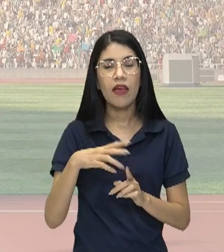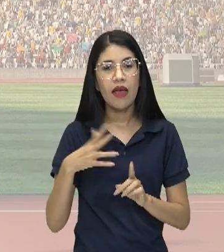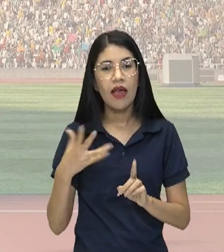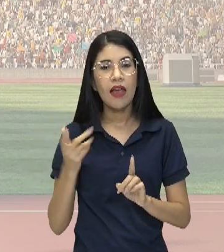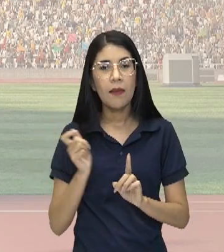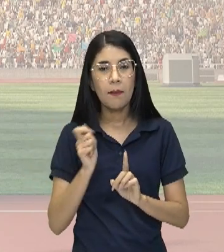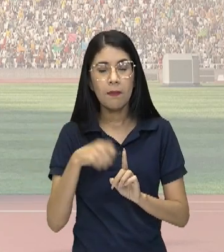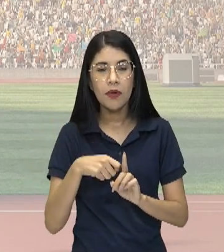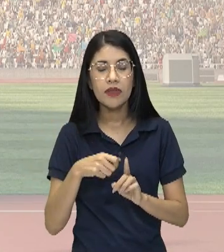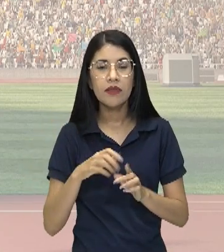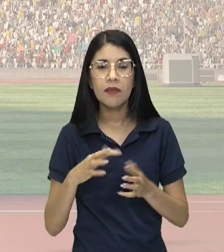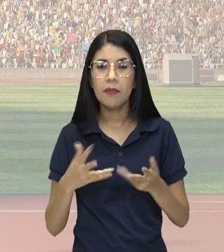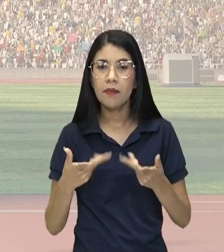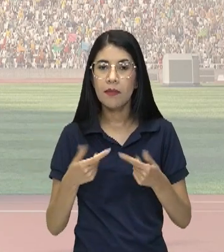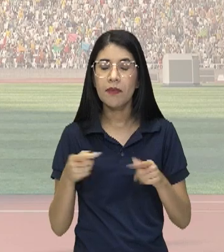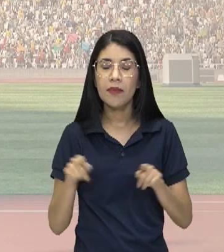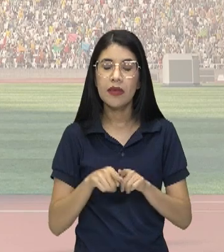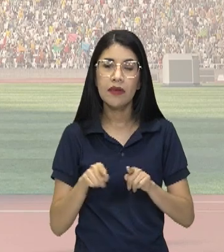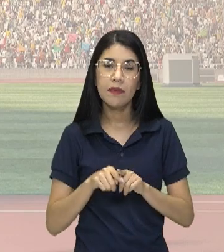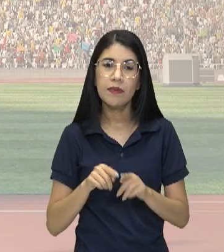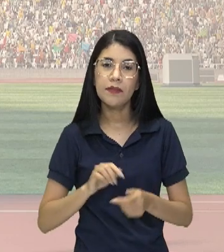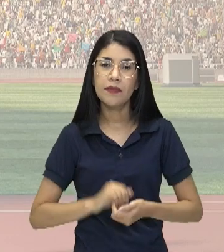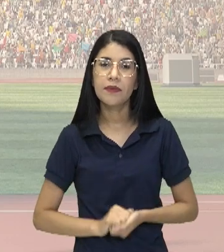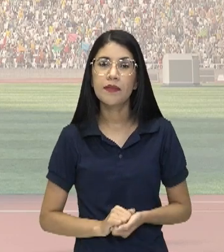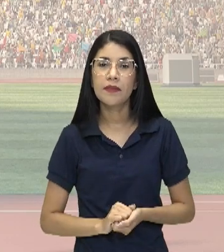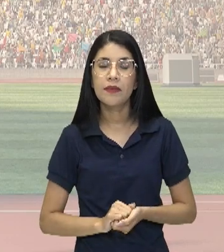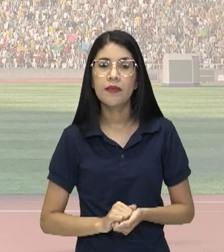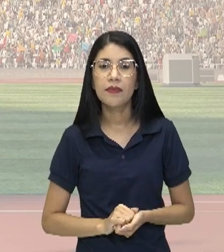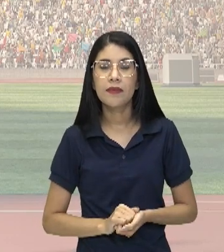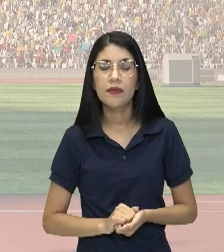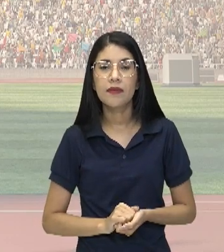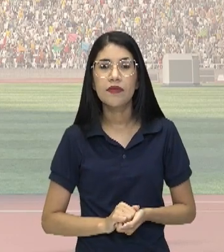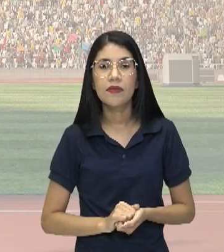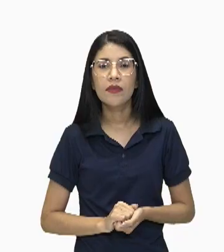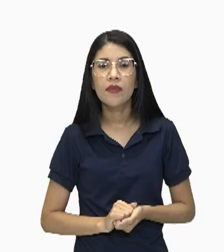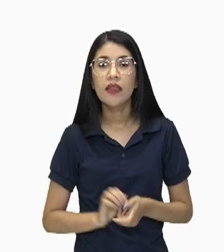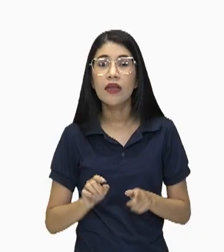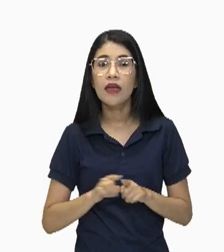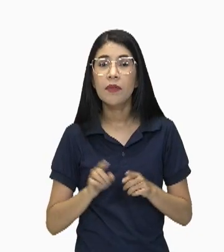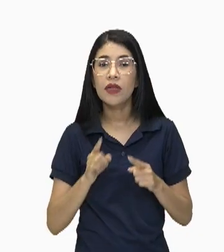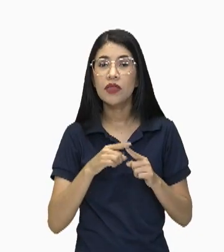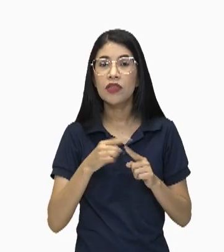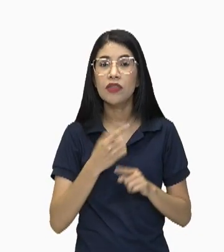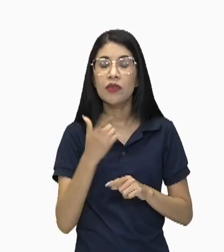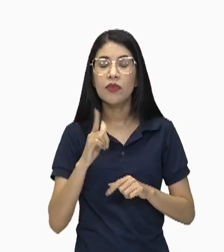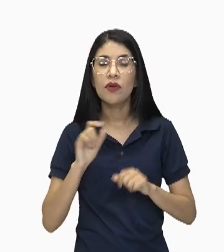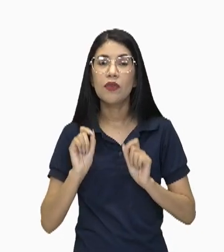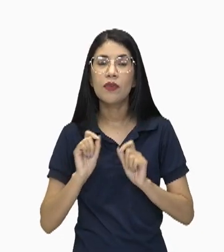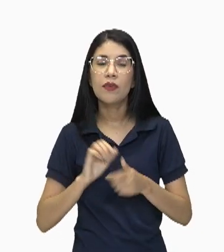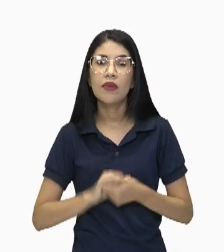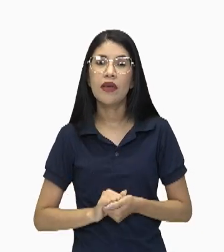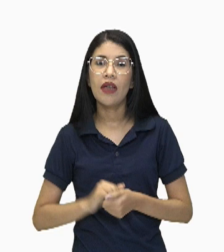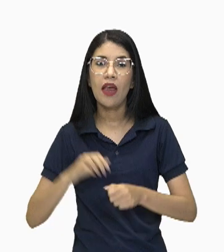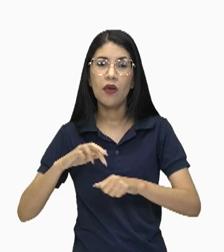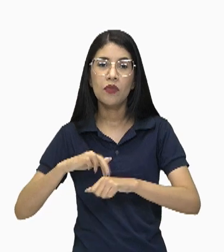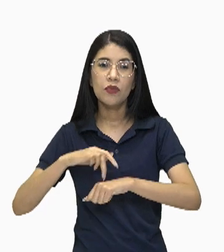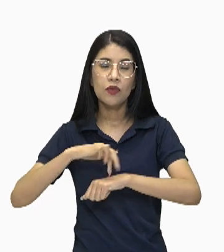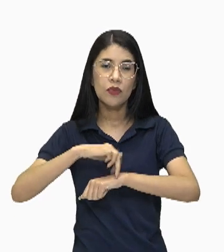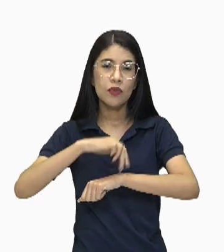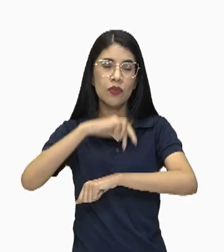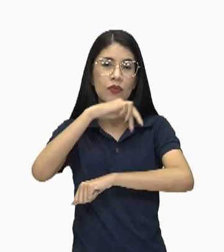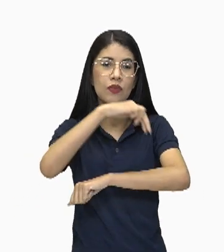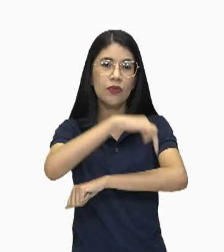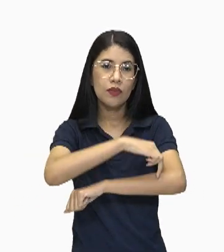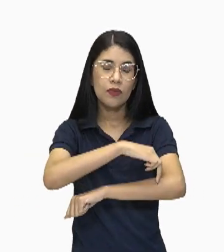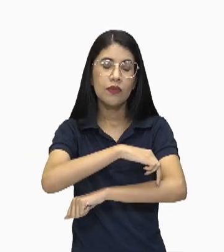melhor exibição, o seu melhor salto. Nós temos também, na categoria dos saltos, o salto em distância. O salto em distância